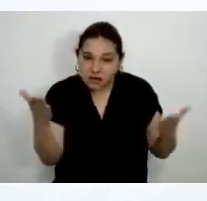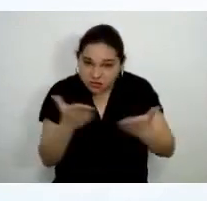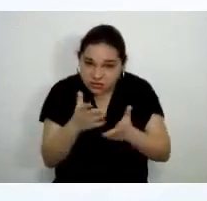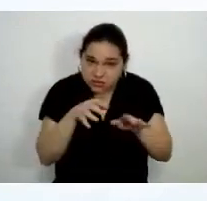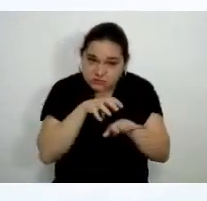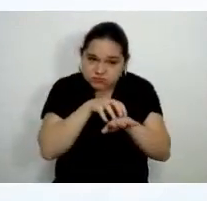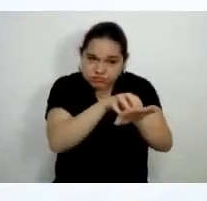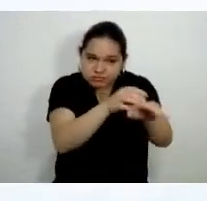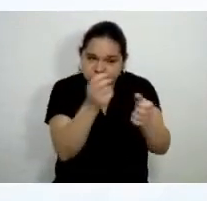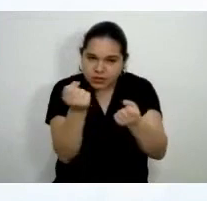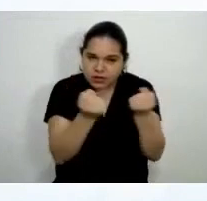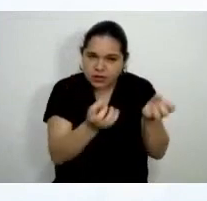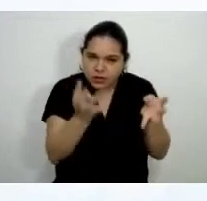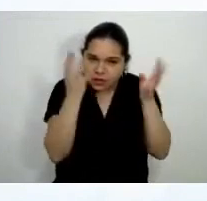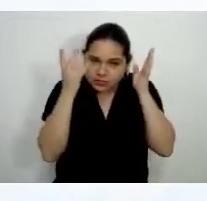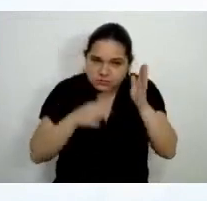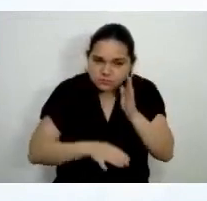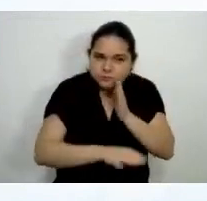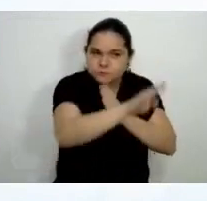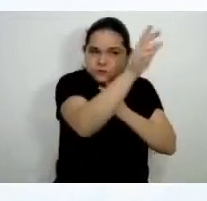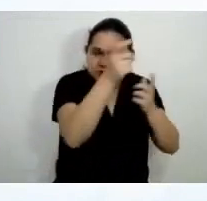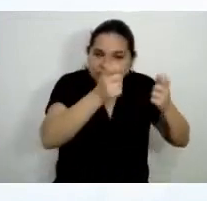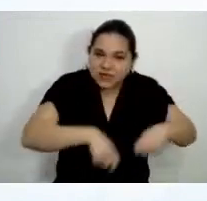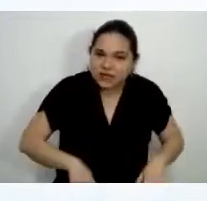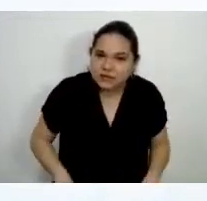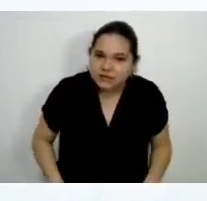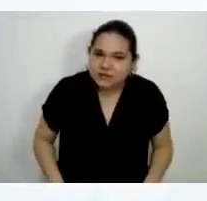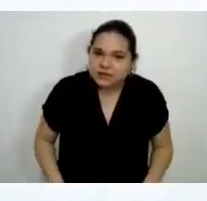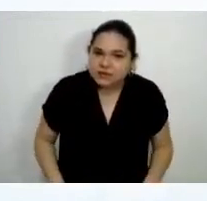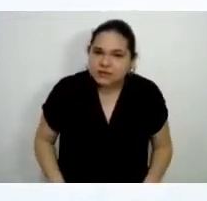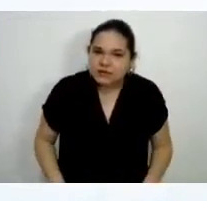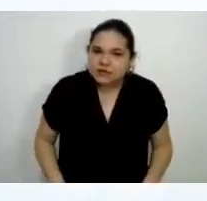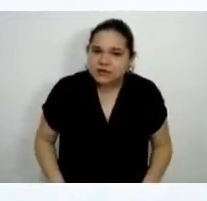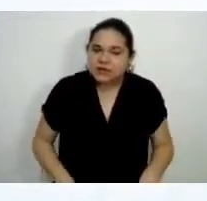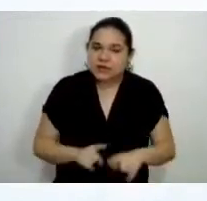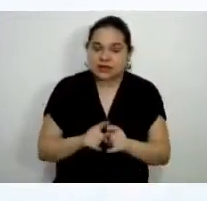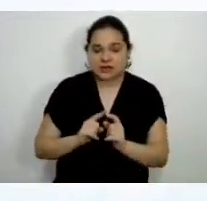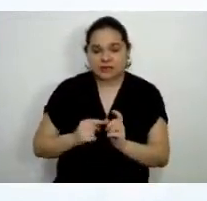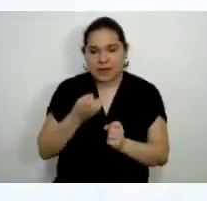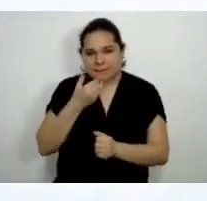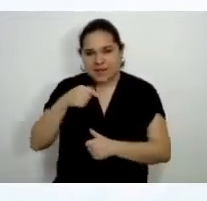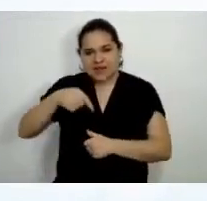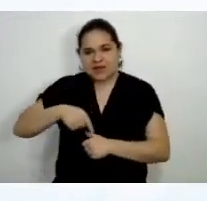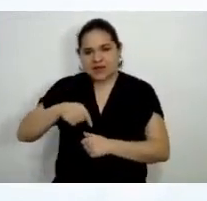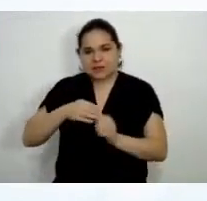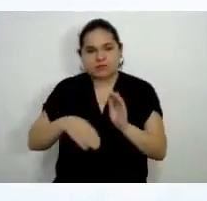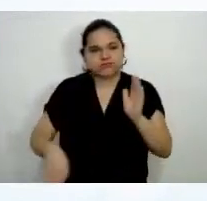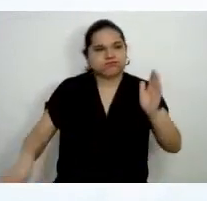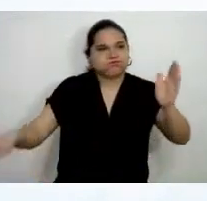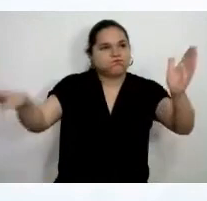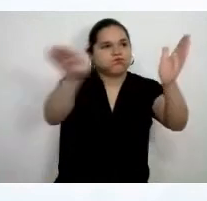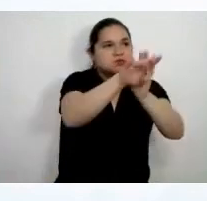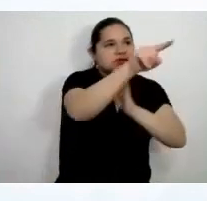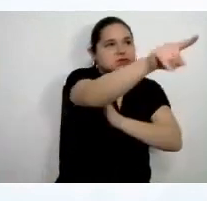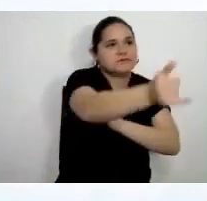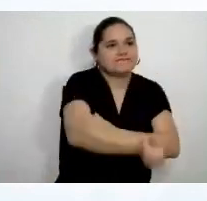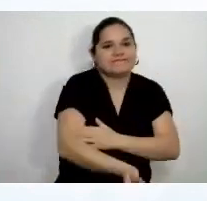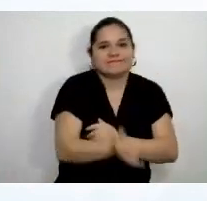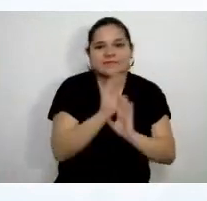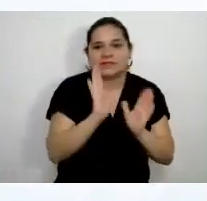Né? Quer dizer, a vacina sai bem, quando chega no Amapá, ela já tá desnaturada, porque o